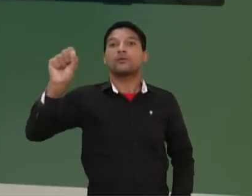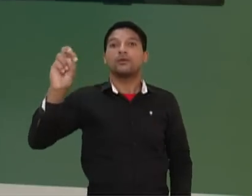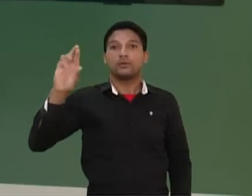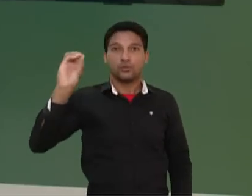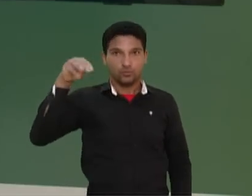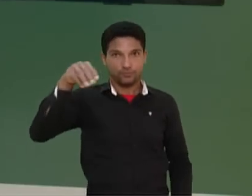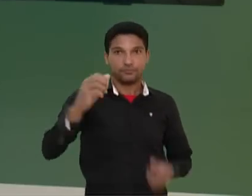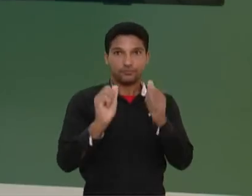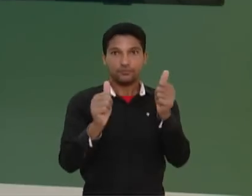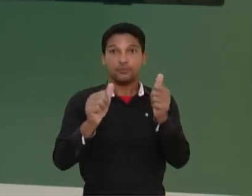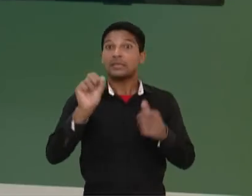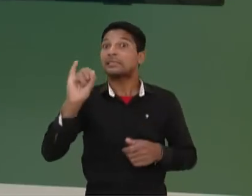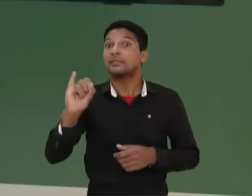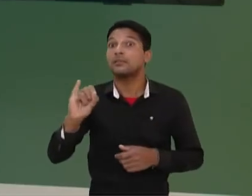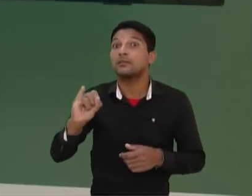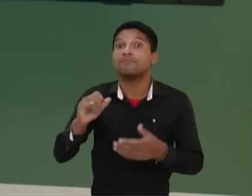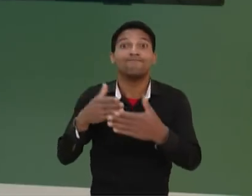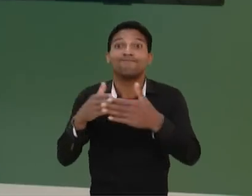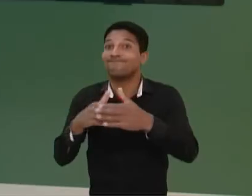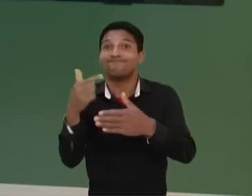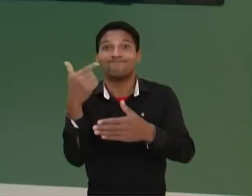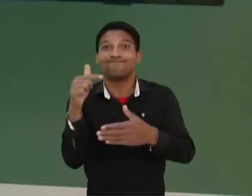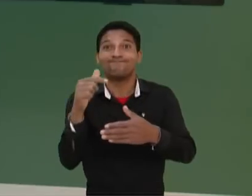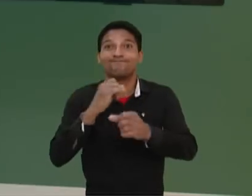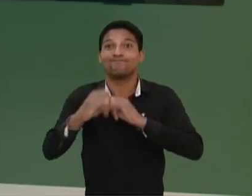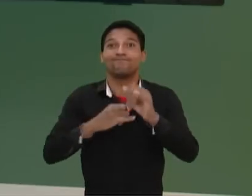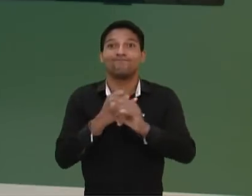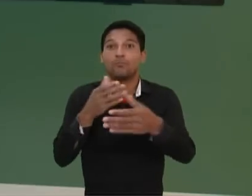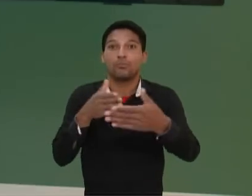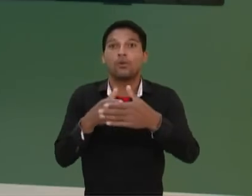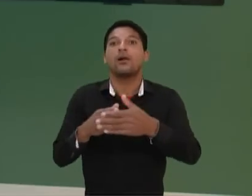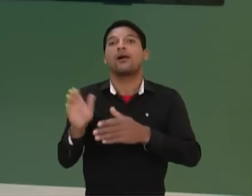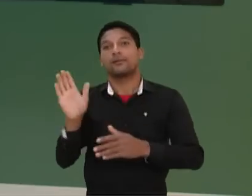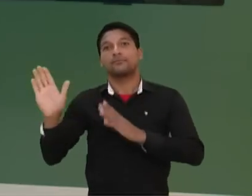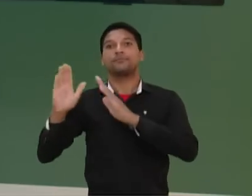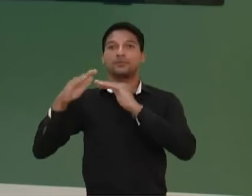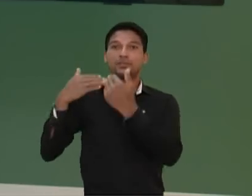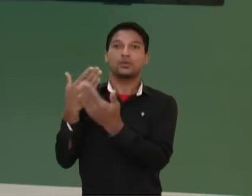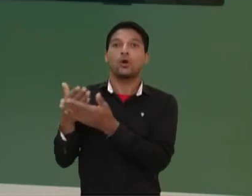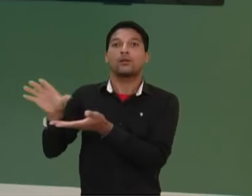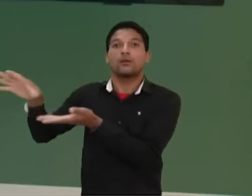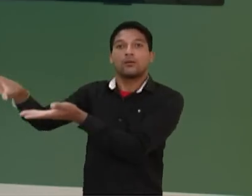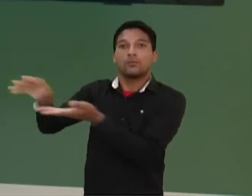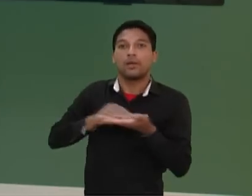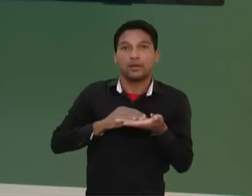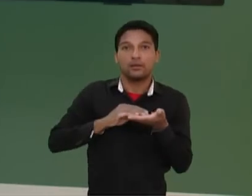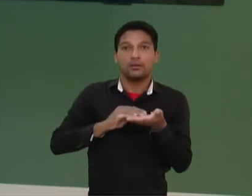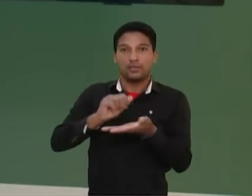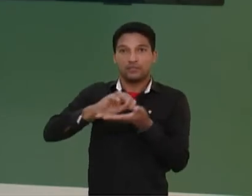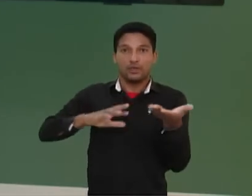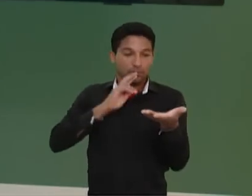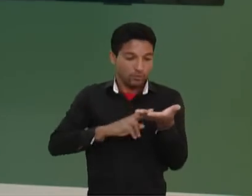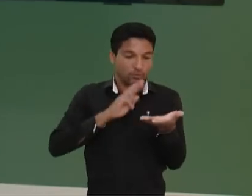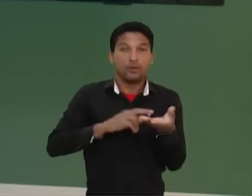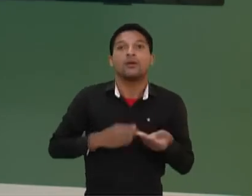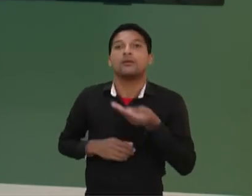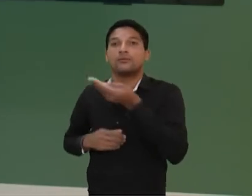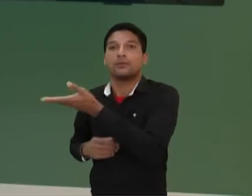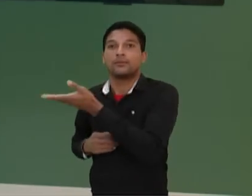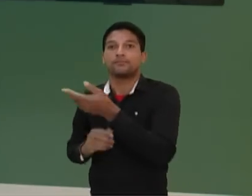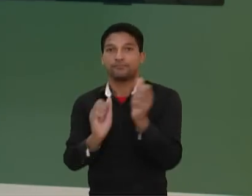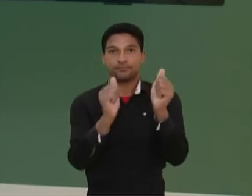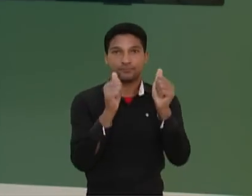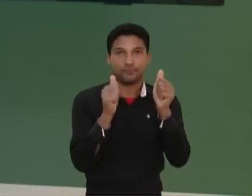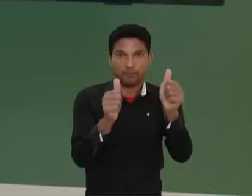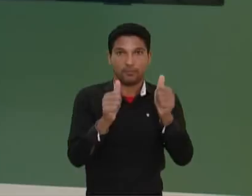Classroom, faça as atividades direitinho no seu caderno e leve na escola para fazer a conferência, tá bom? Feito isso, vamos começar.